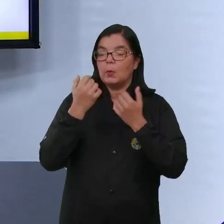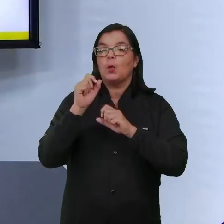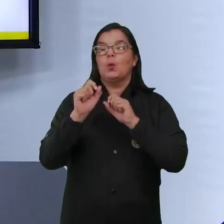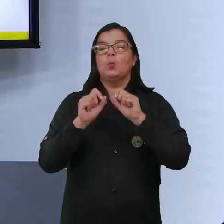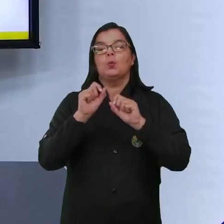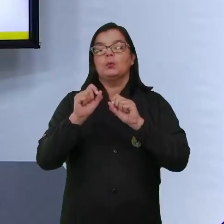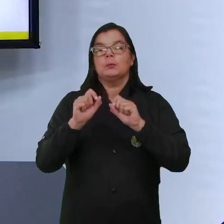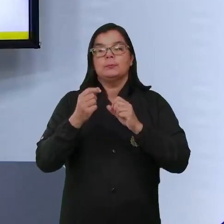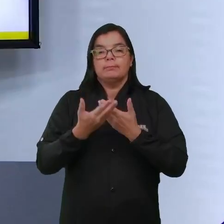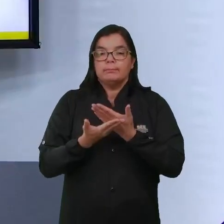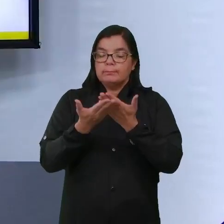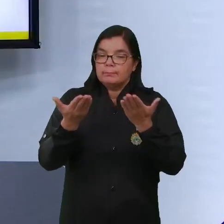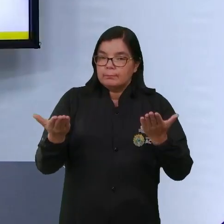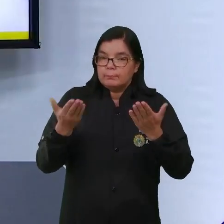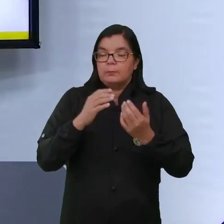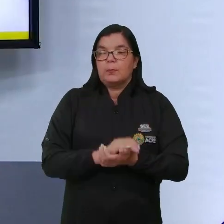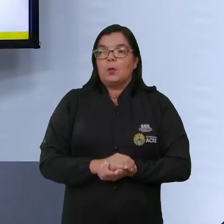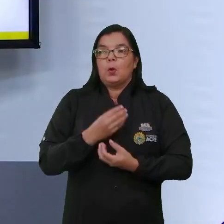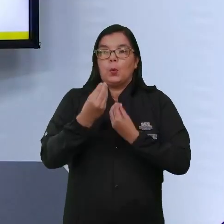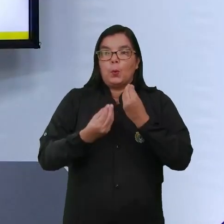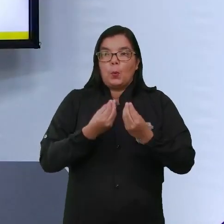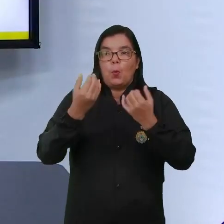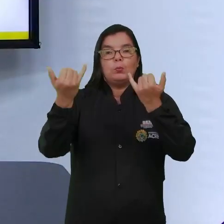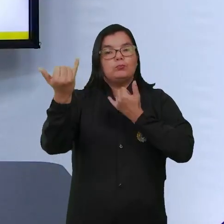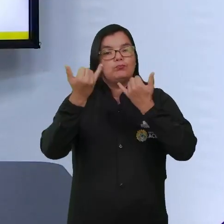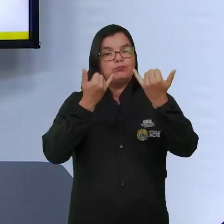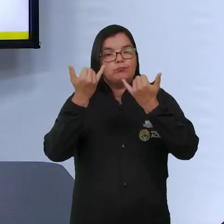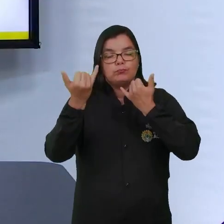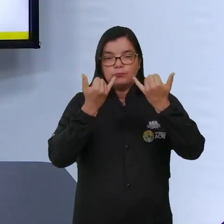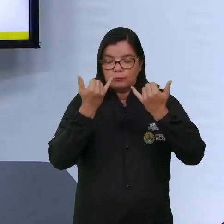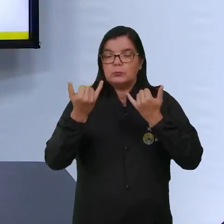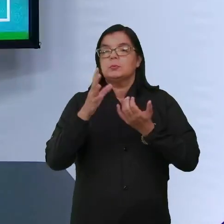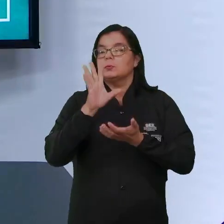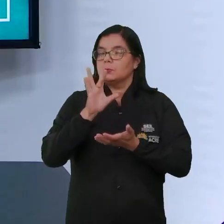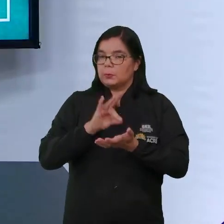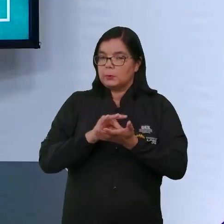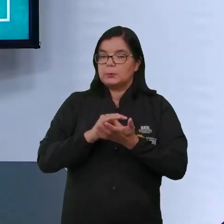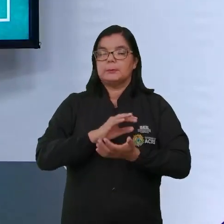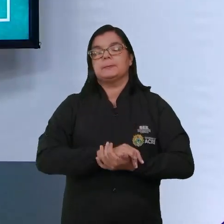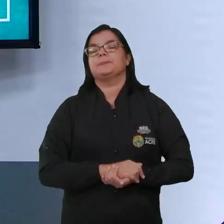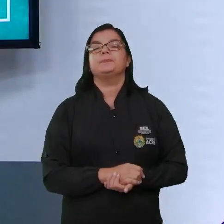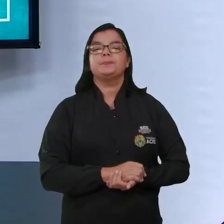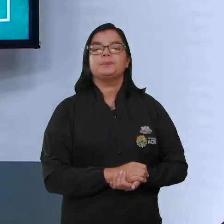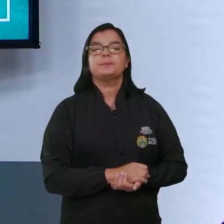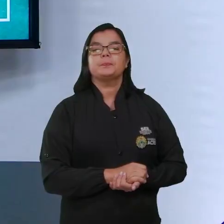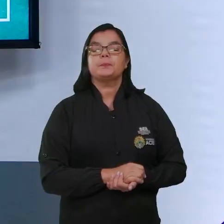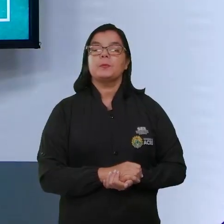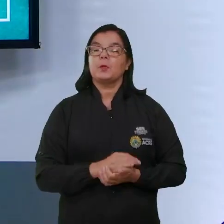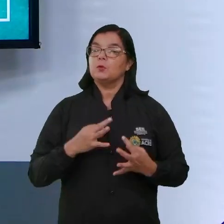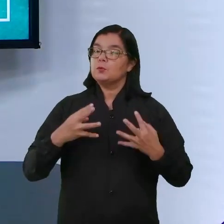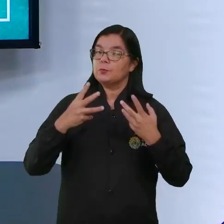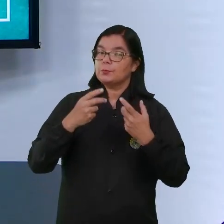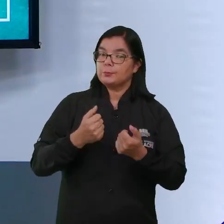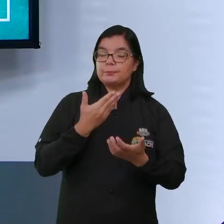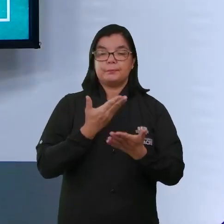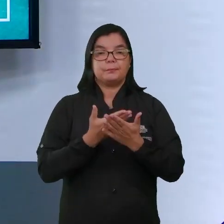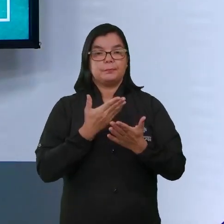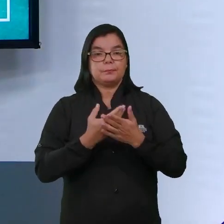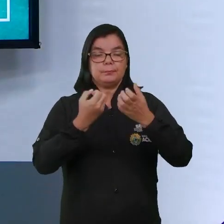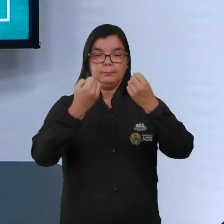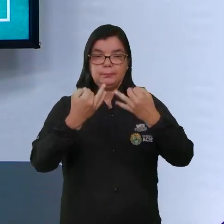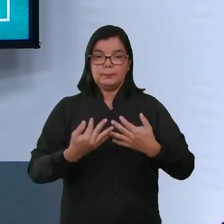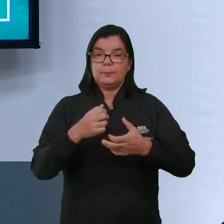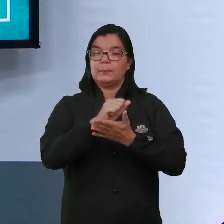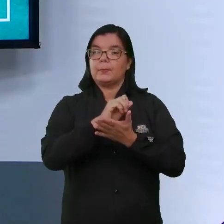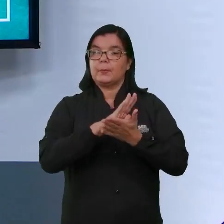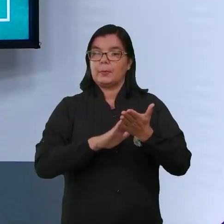colocam para você como informações verdadeiras. E diante de tudo que foi explicado,